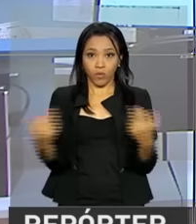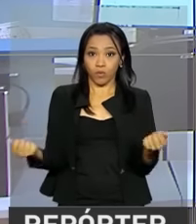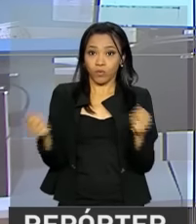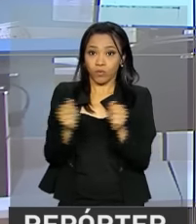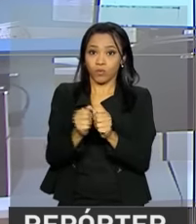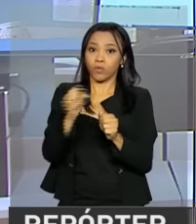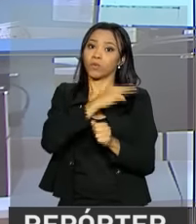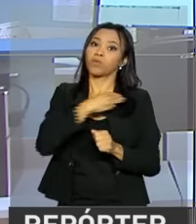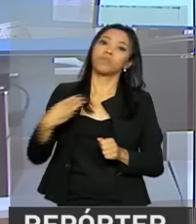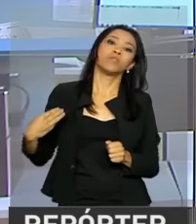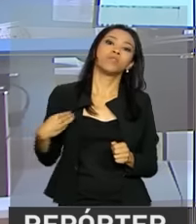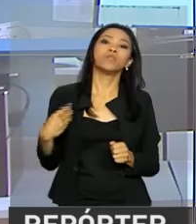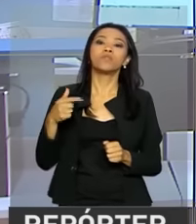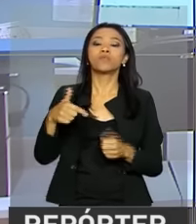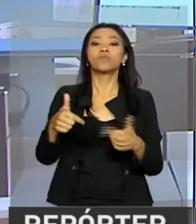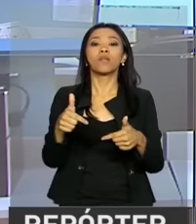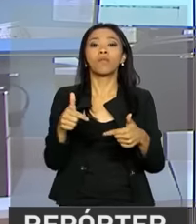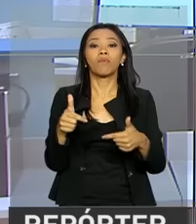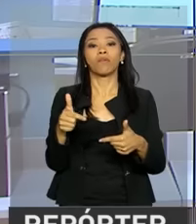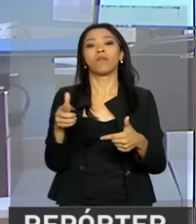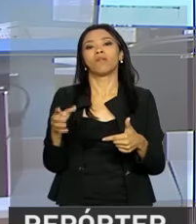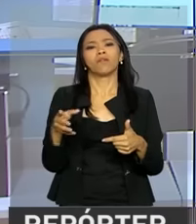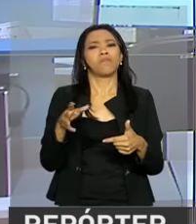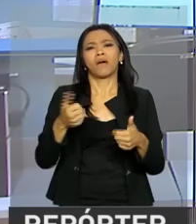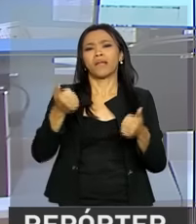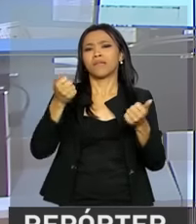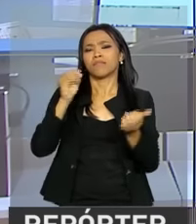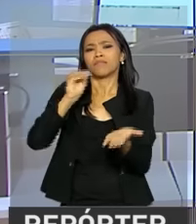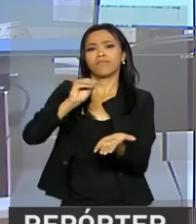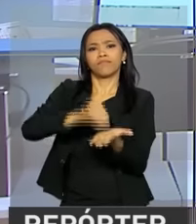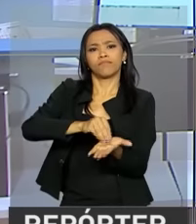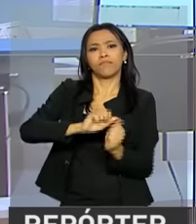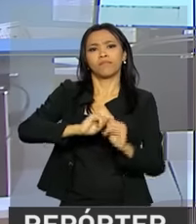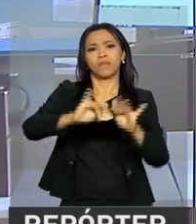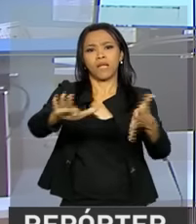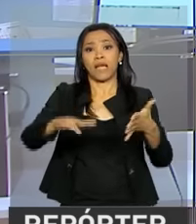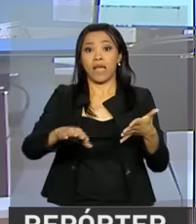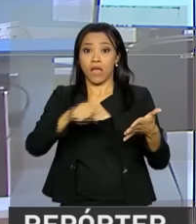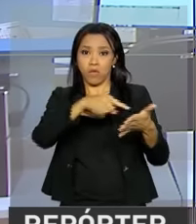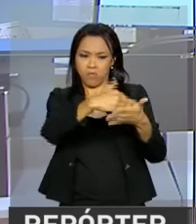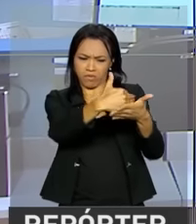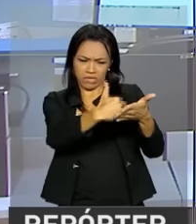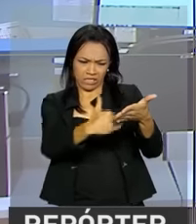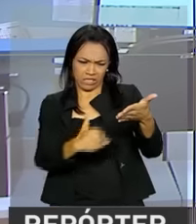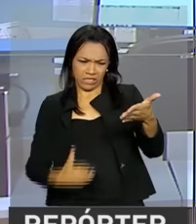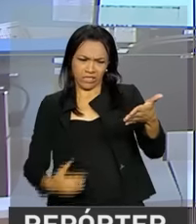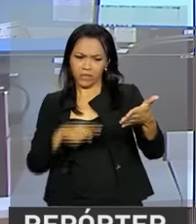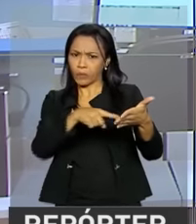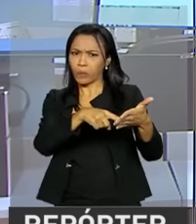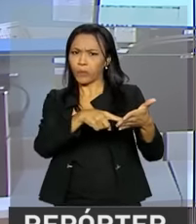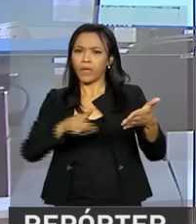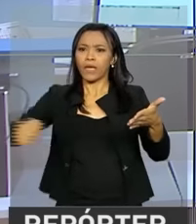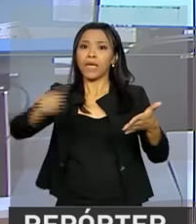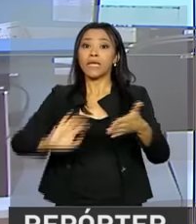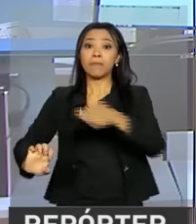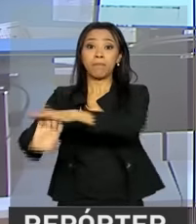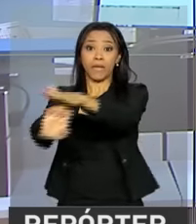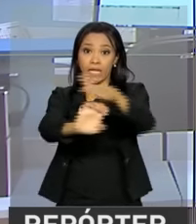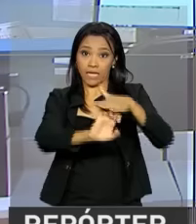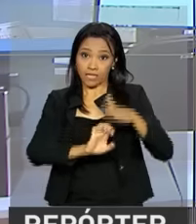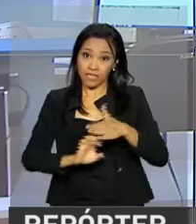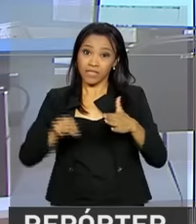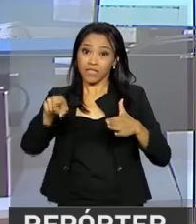Ronaldo Nogueira para discutir a publicação da chamada lista negra que é a lista de empresas condenadas por